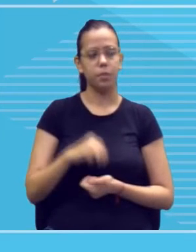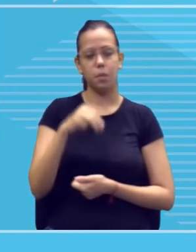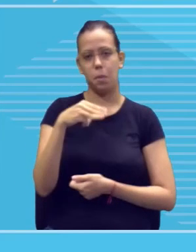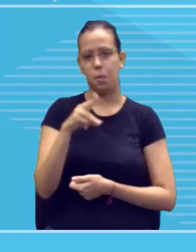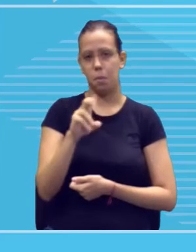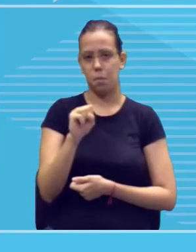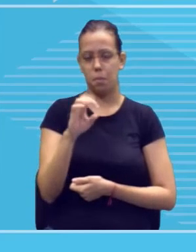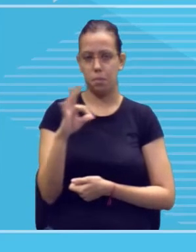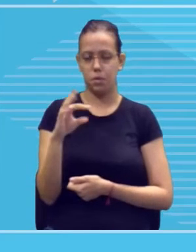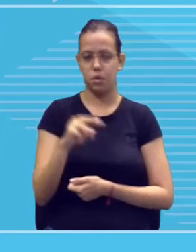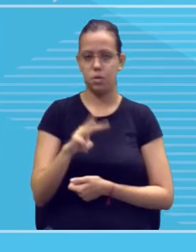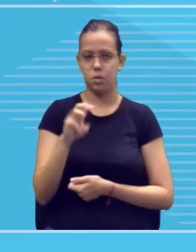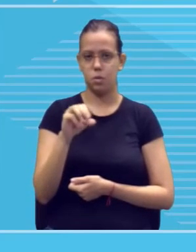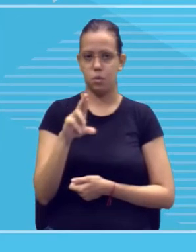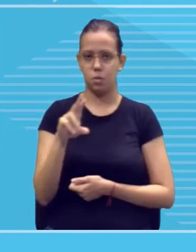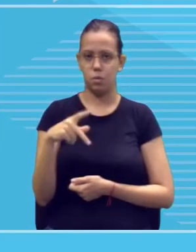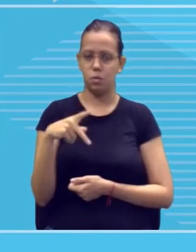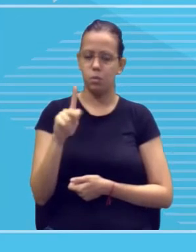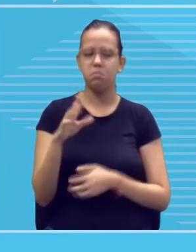resolvido